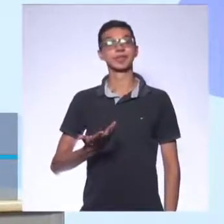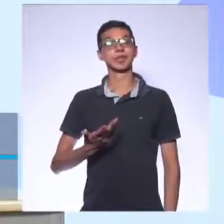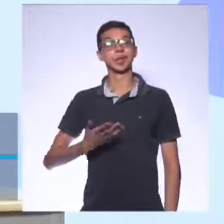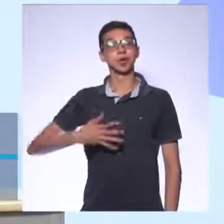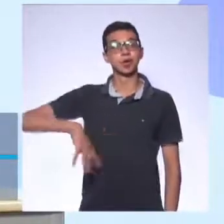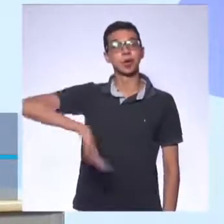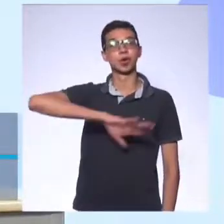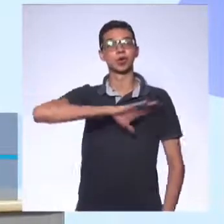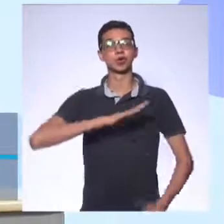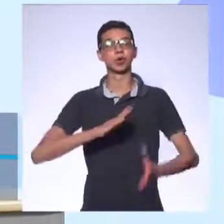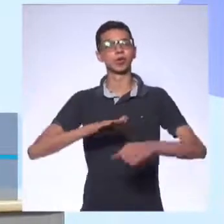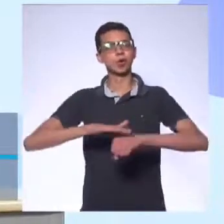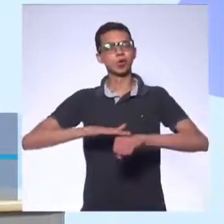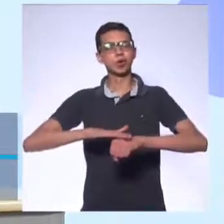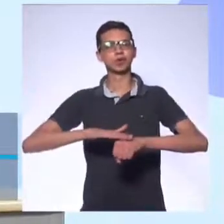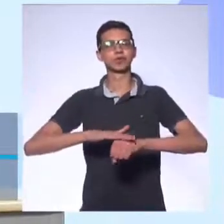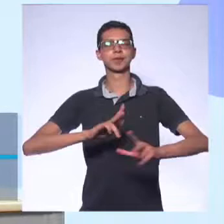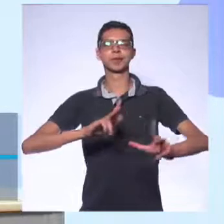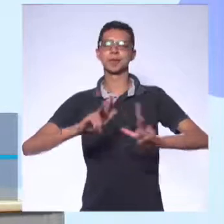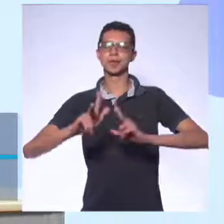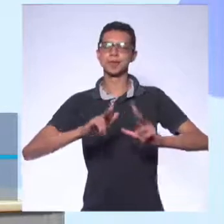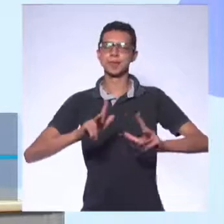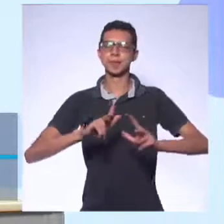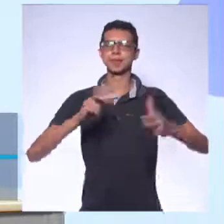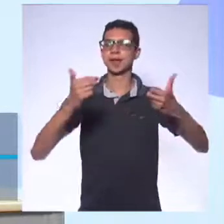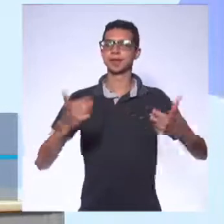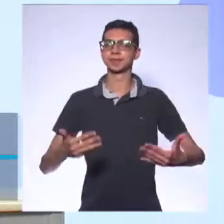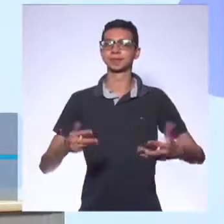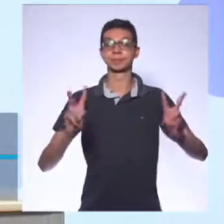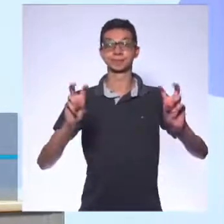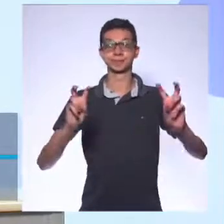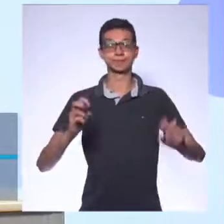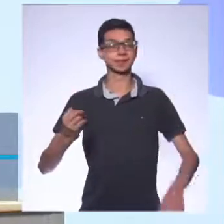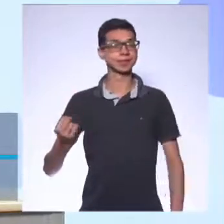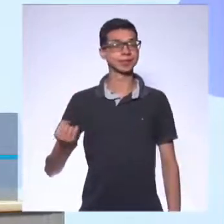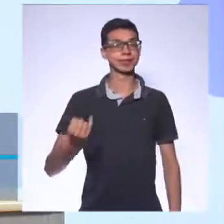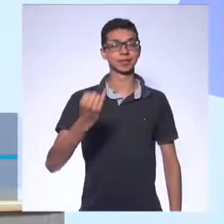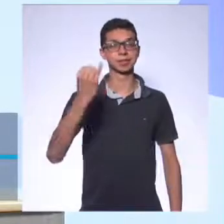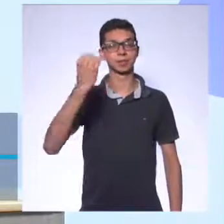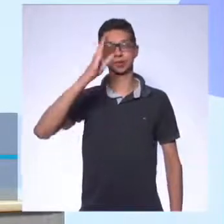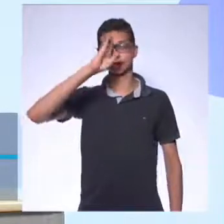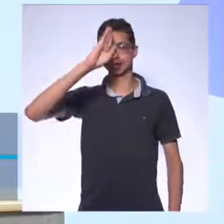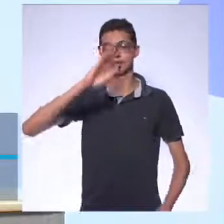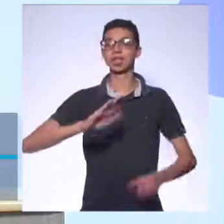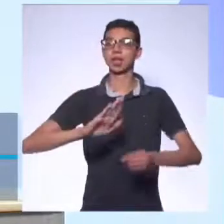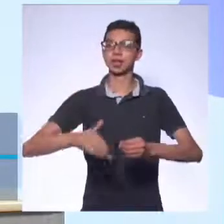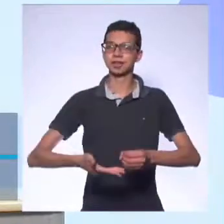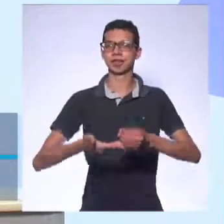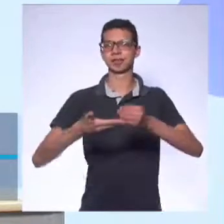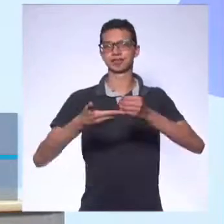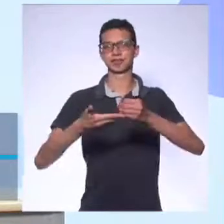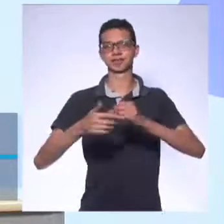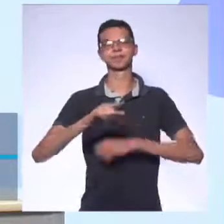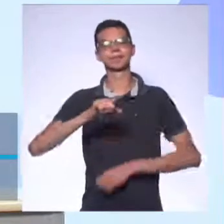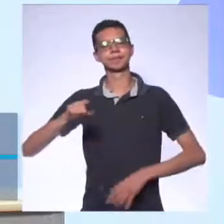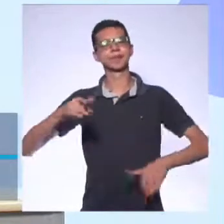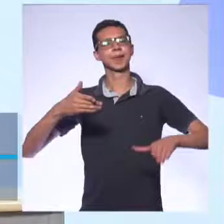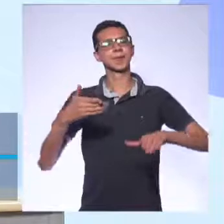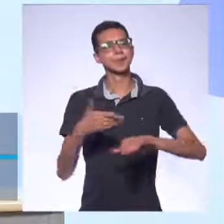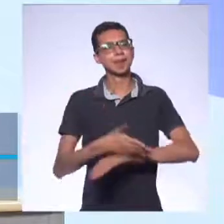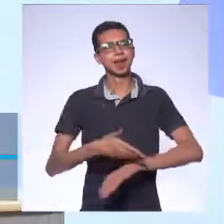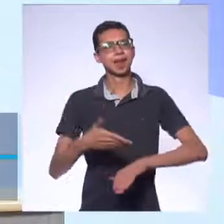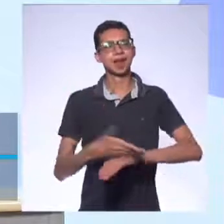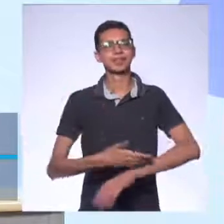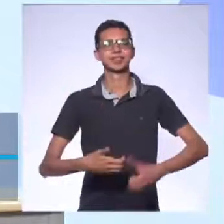tema muito importante, que é sobre desenvolvimento sustentável. Participem do chat, será um